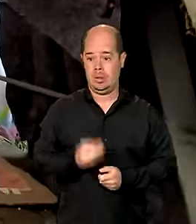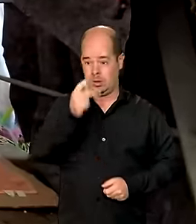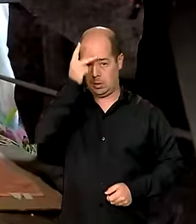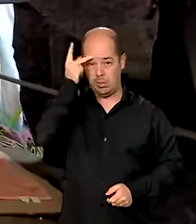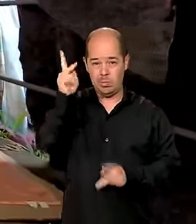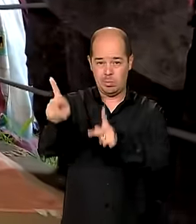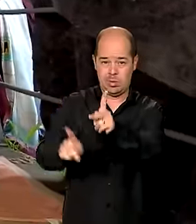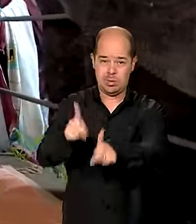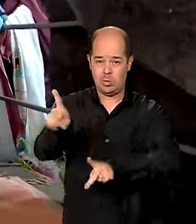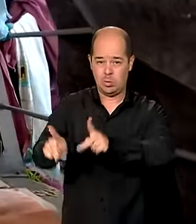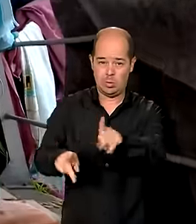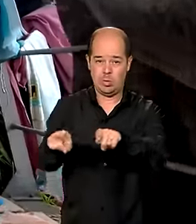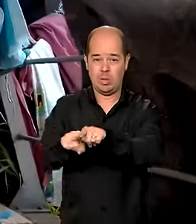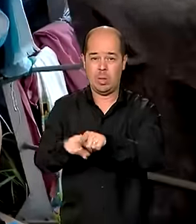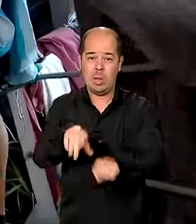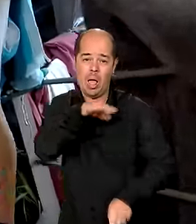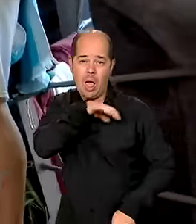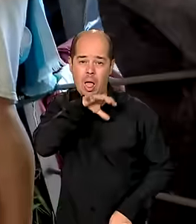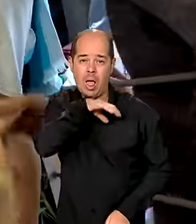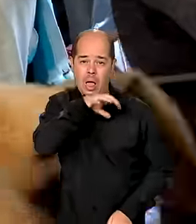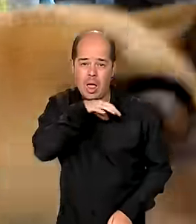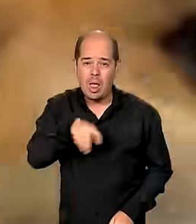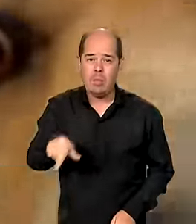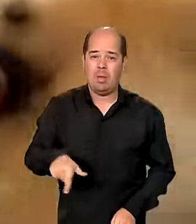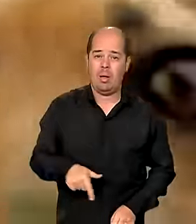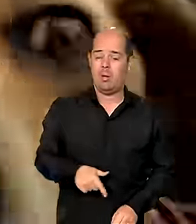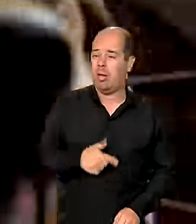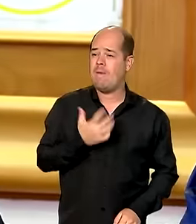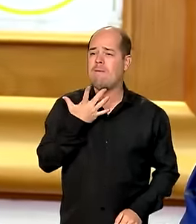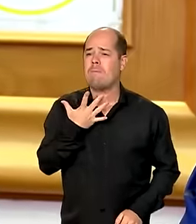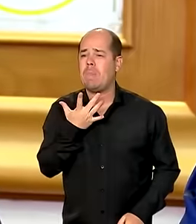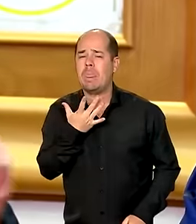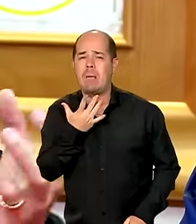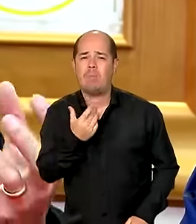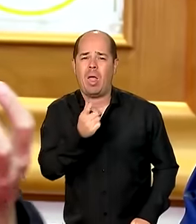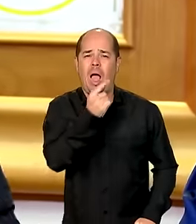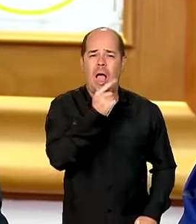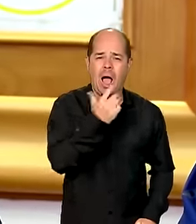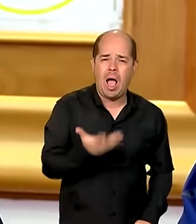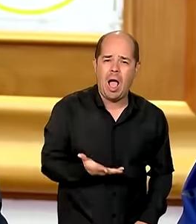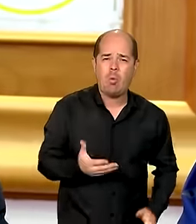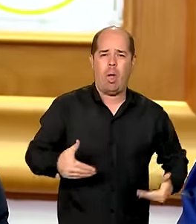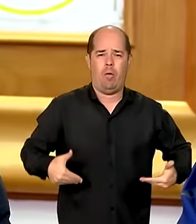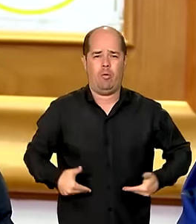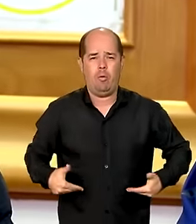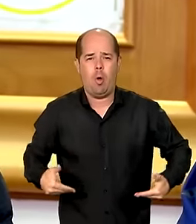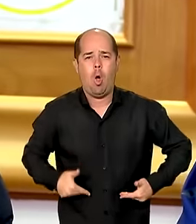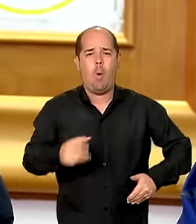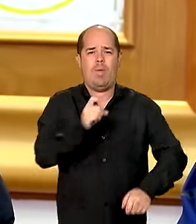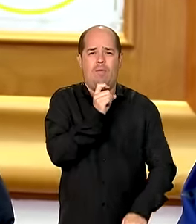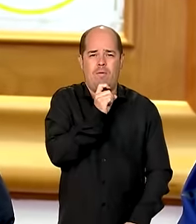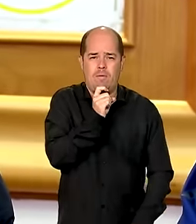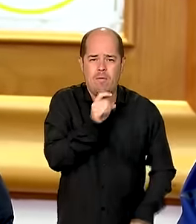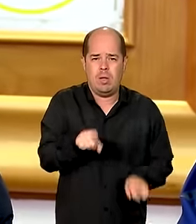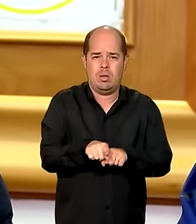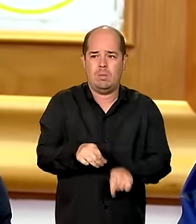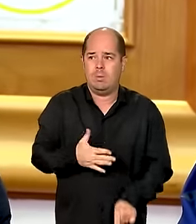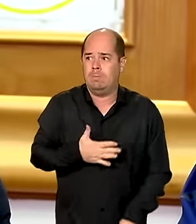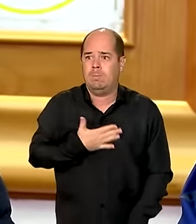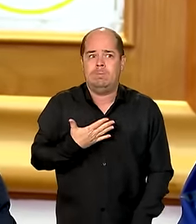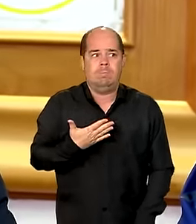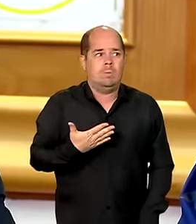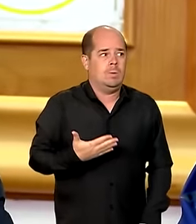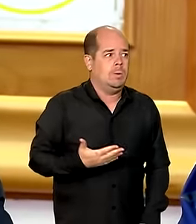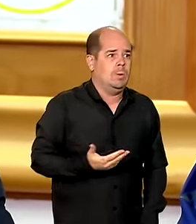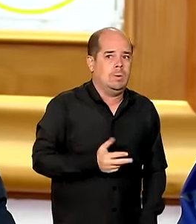sede, frio, estão doentes e assustados. Esse reestabelecimento do setor de comunicação